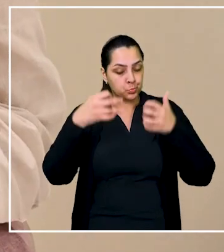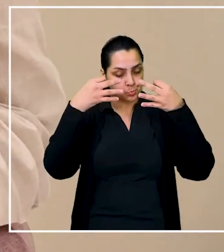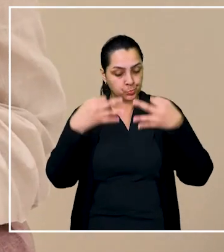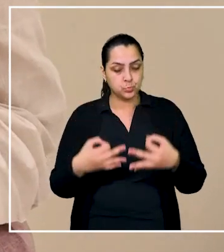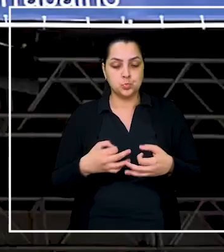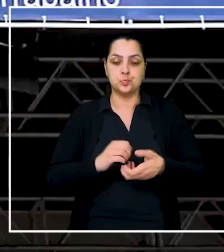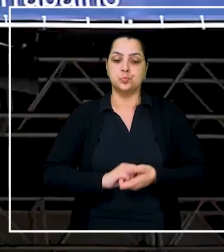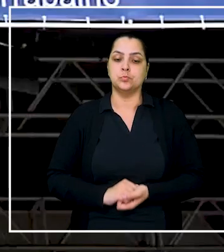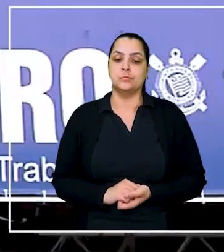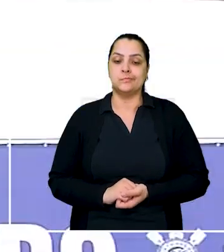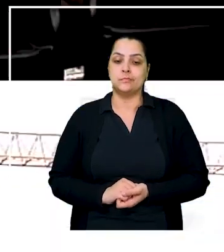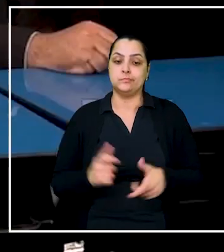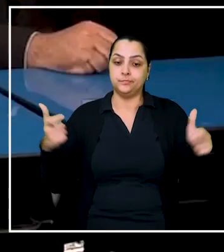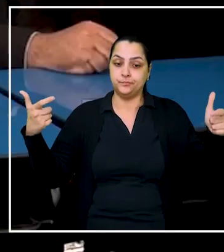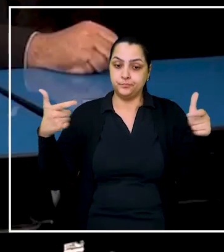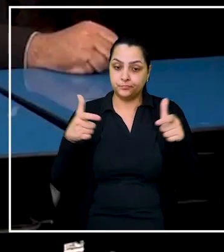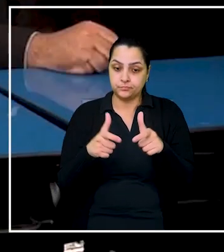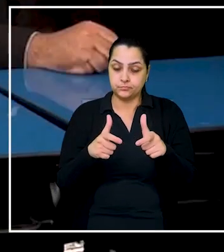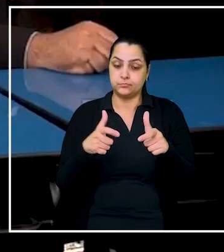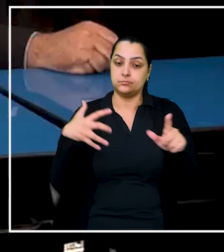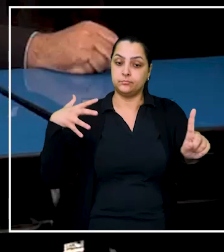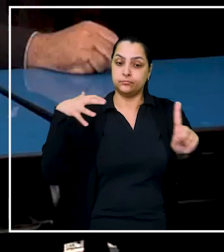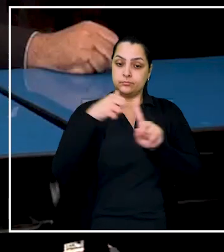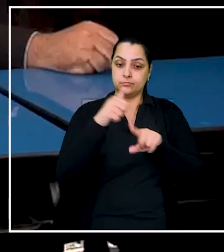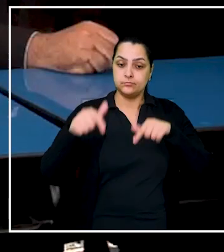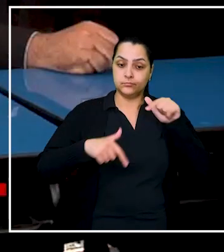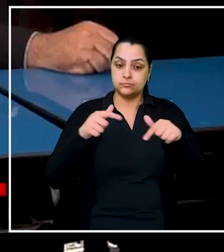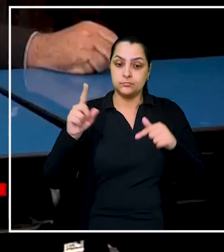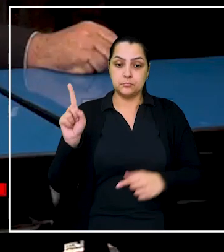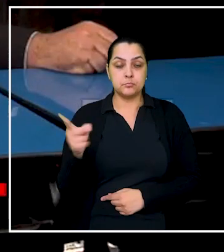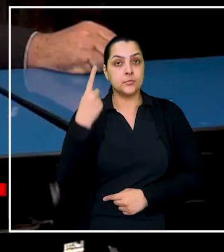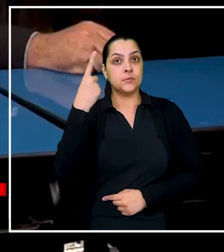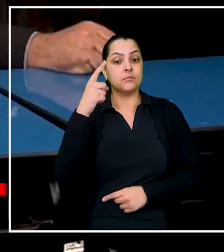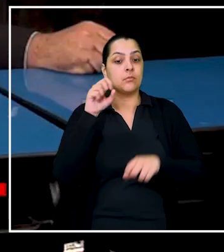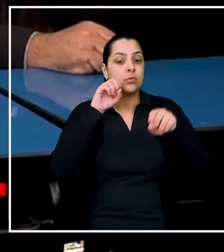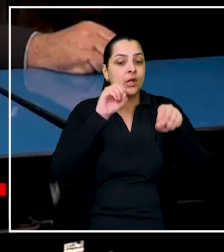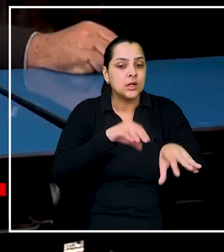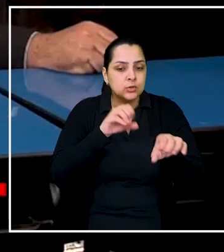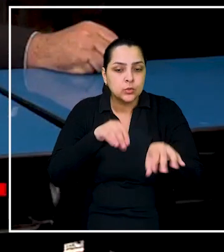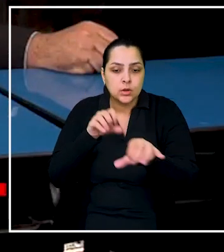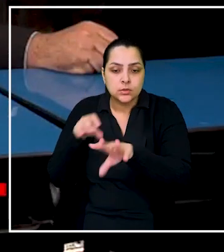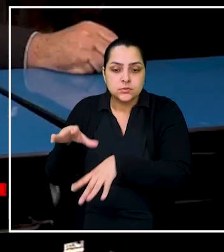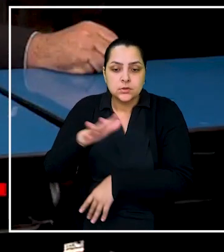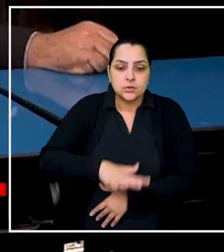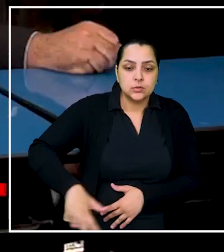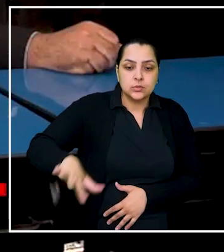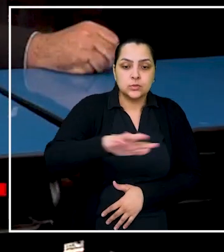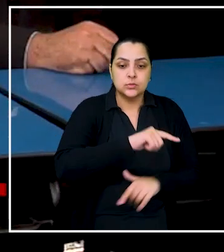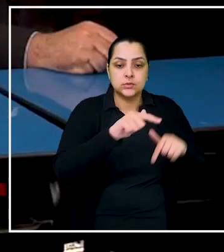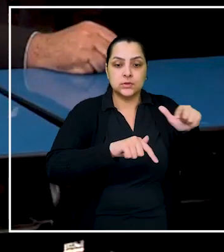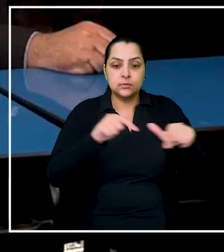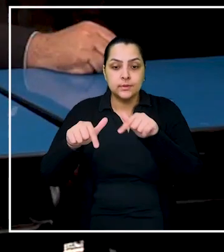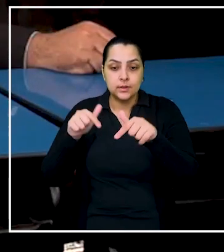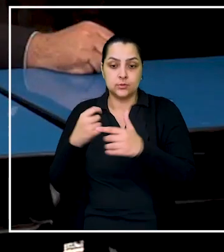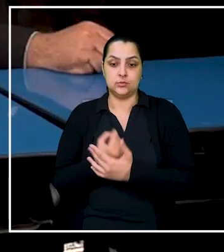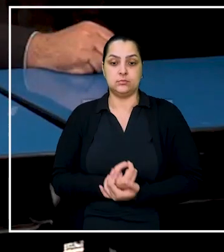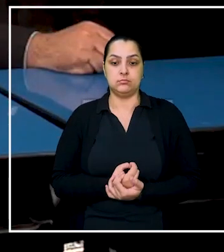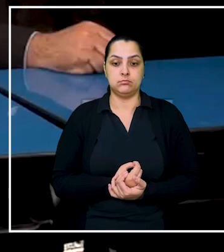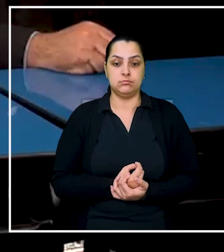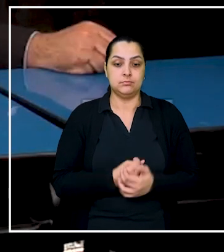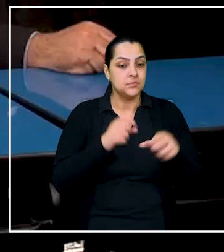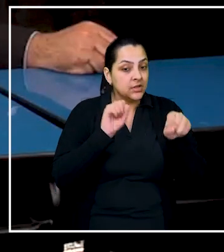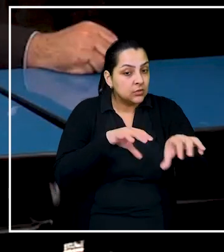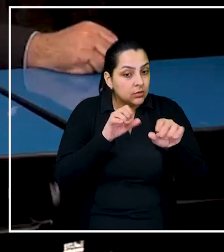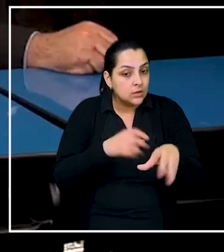of decent work. A redução do número de acidentes de trabalho passa, em primeiro lugar, pela educação dos trabalhadores. Em segundo